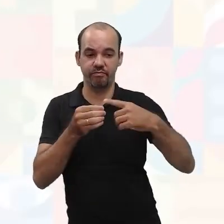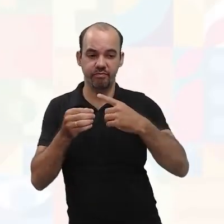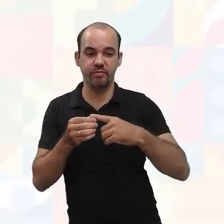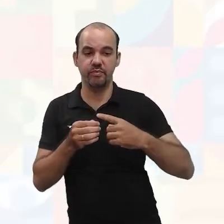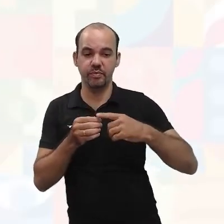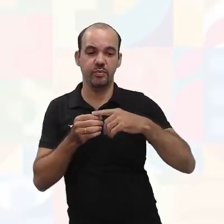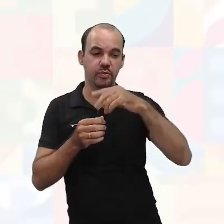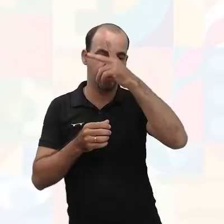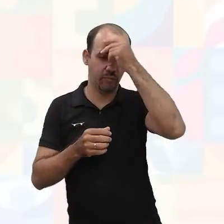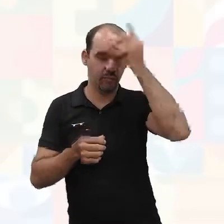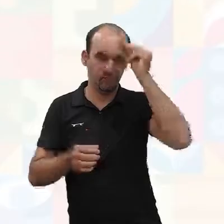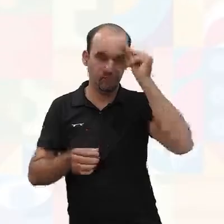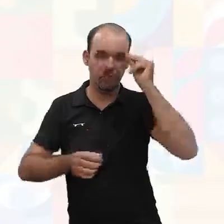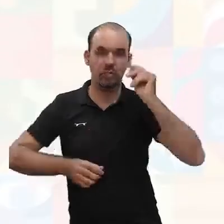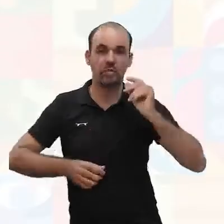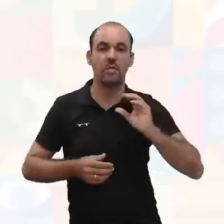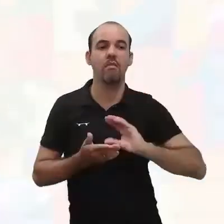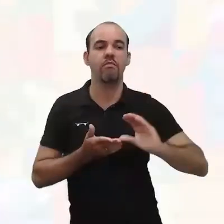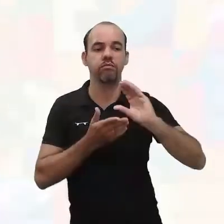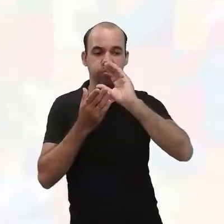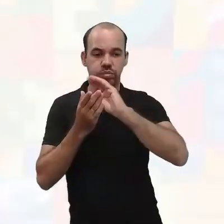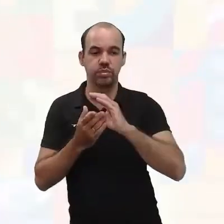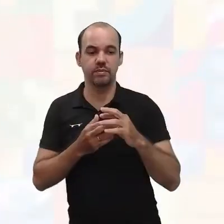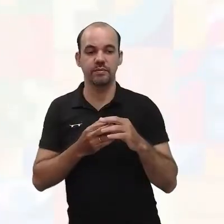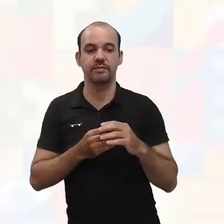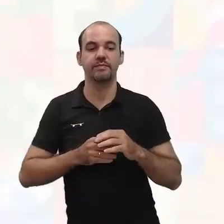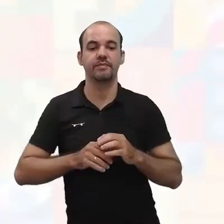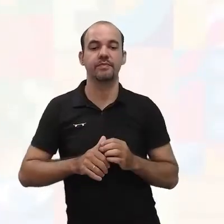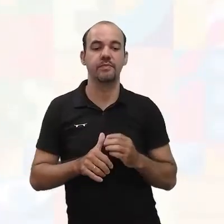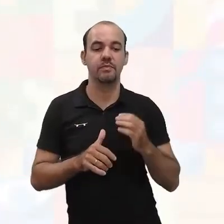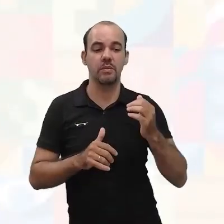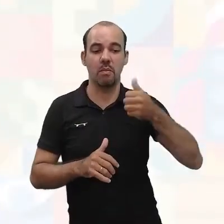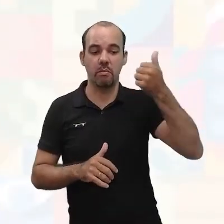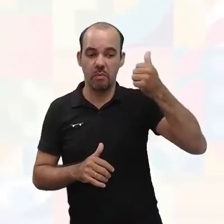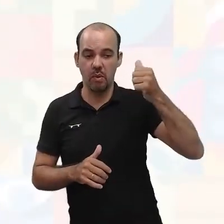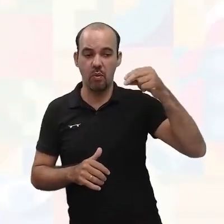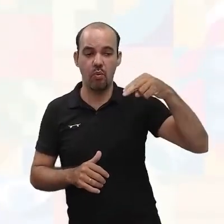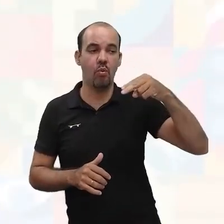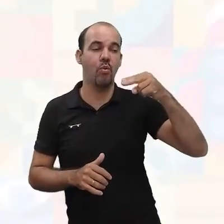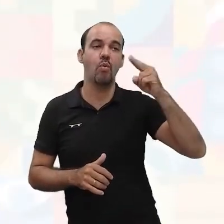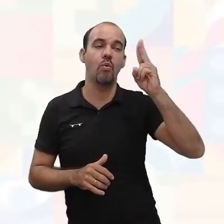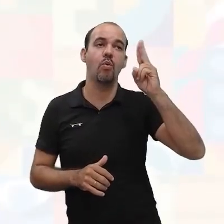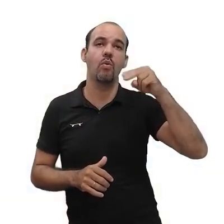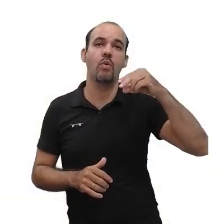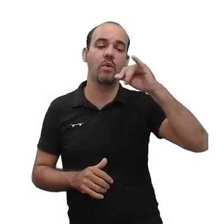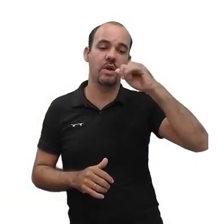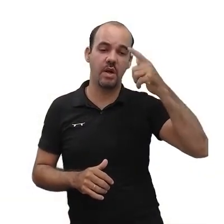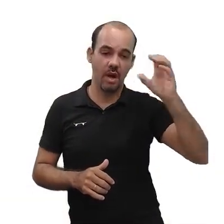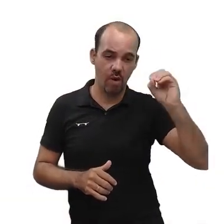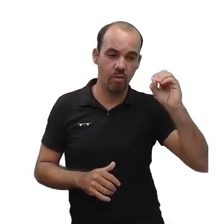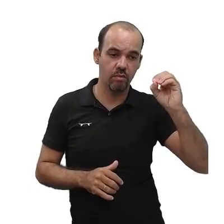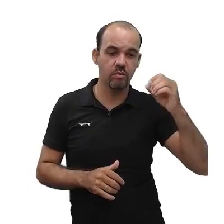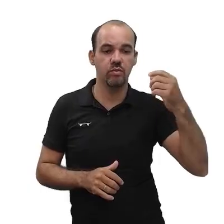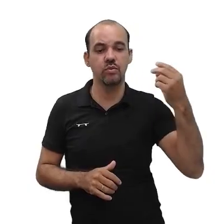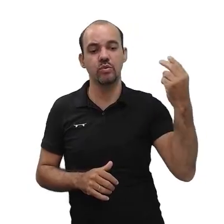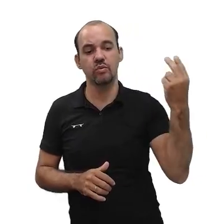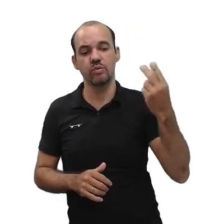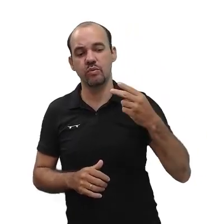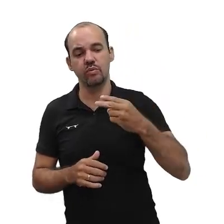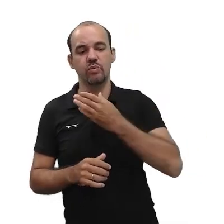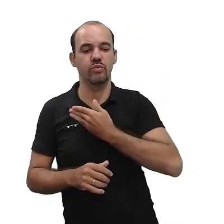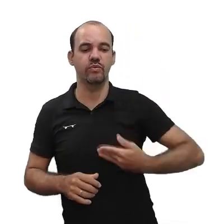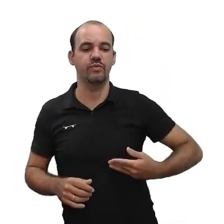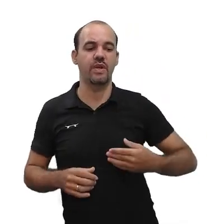educação nos municípios. Então, você tem aqui nas esferas de divisão de responsabilidade, nós temos os municípios, que é a